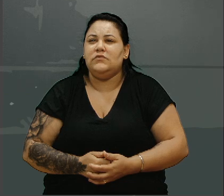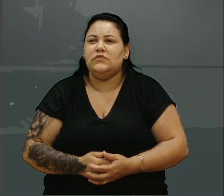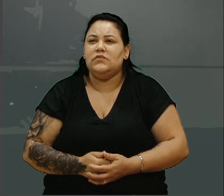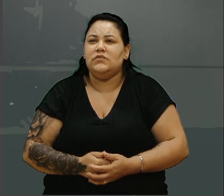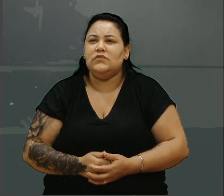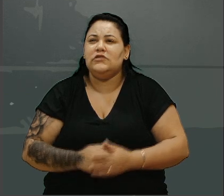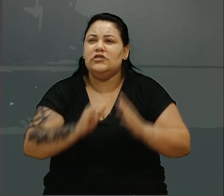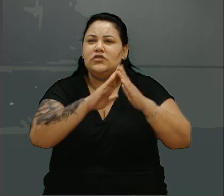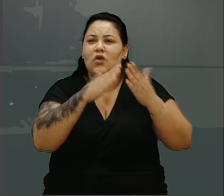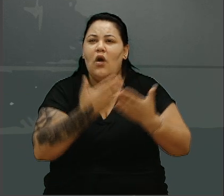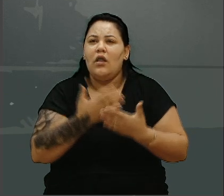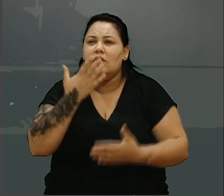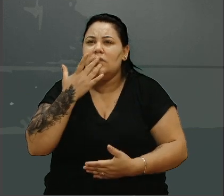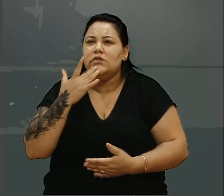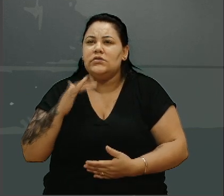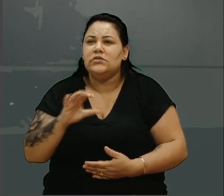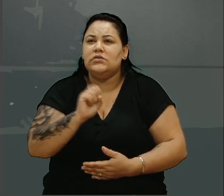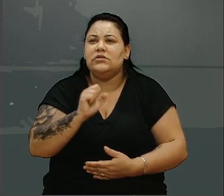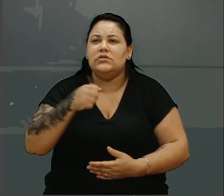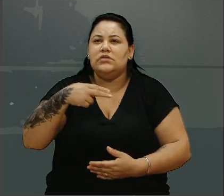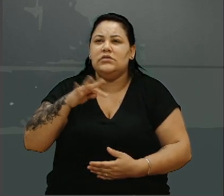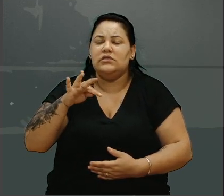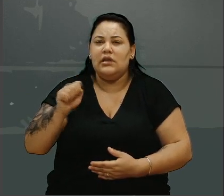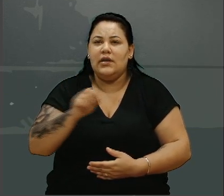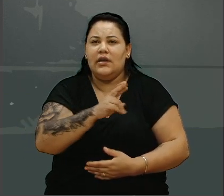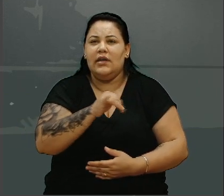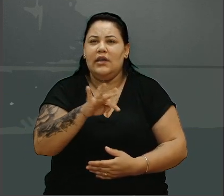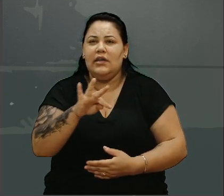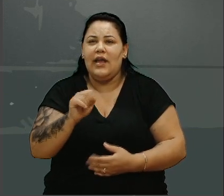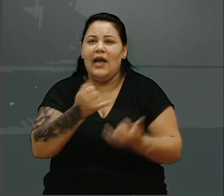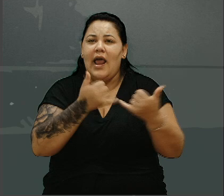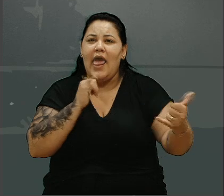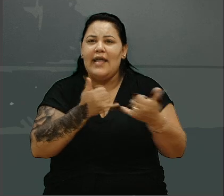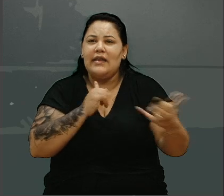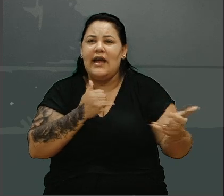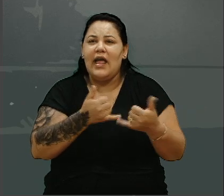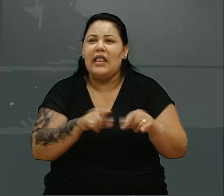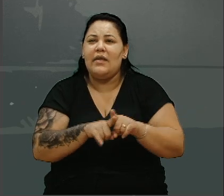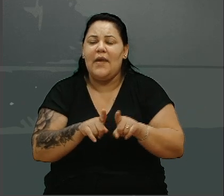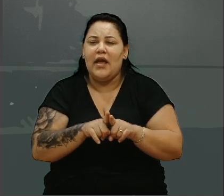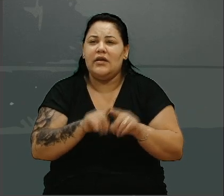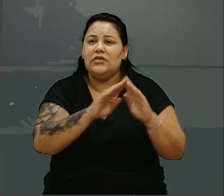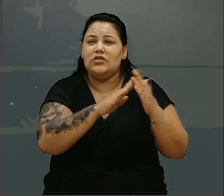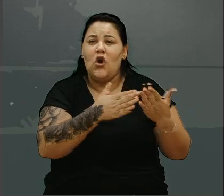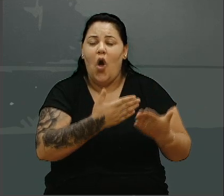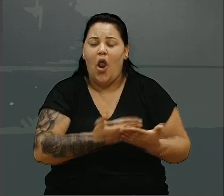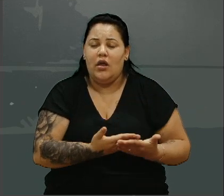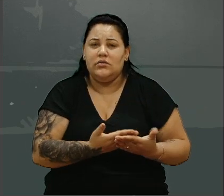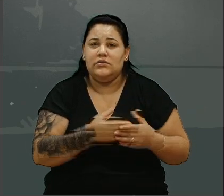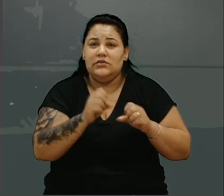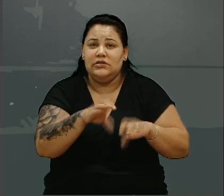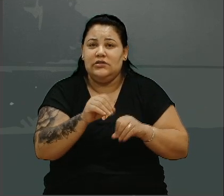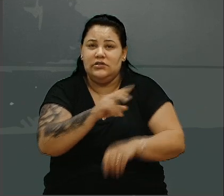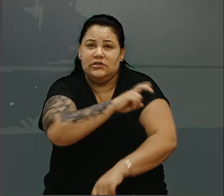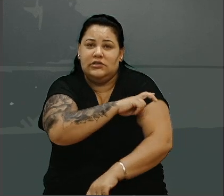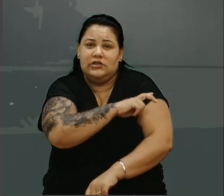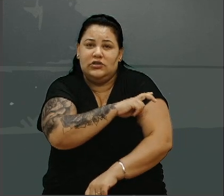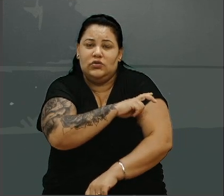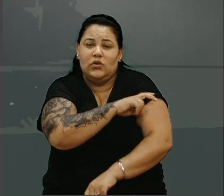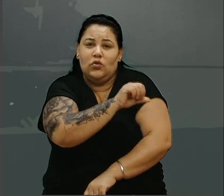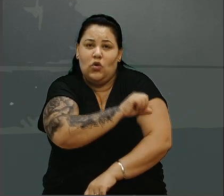Escola de Educação Infantil Santa Rita de Cássia, reforma elétrica. Escola de Ensino Fundamental